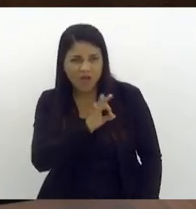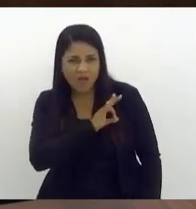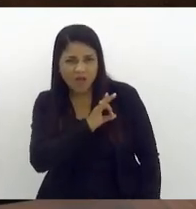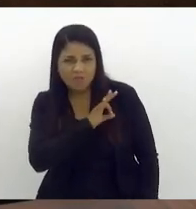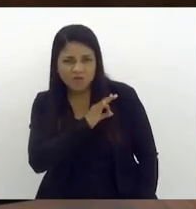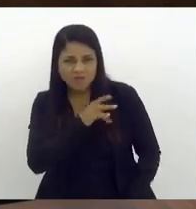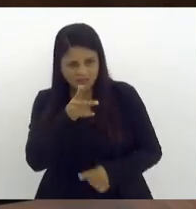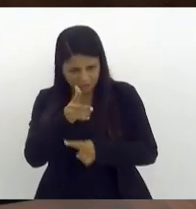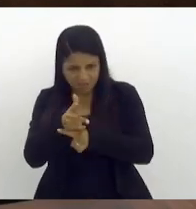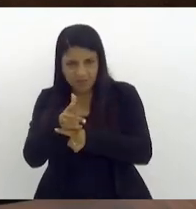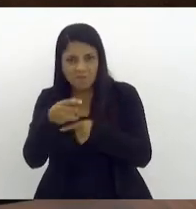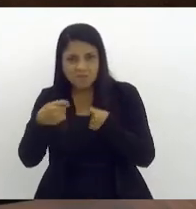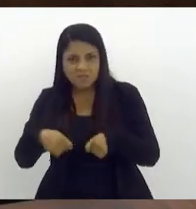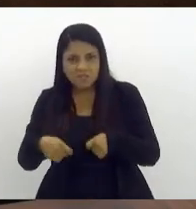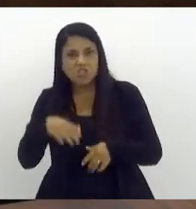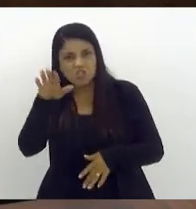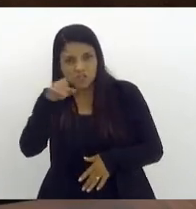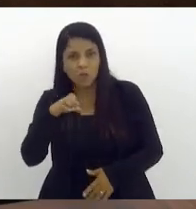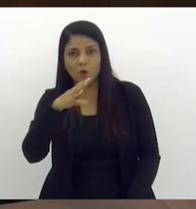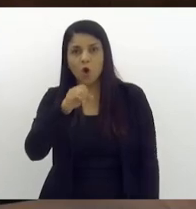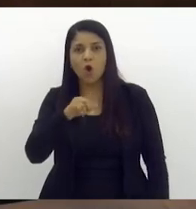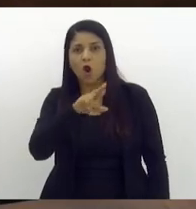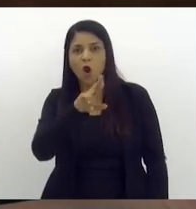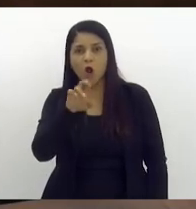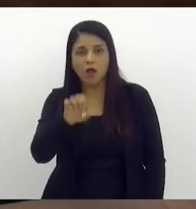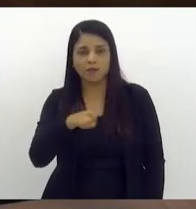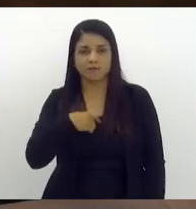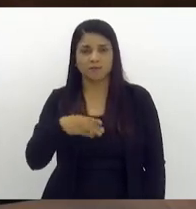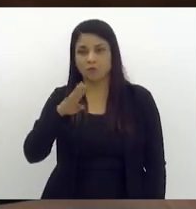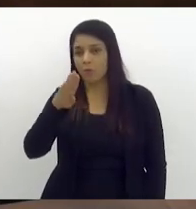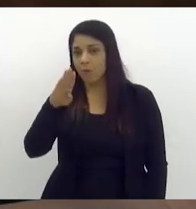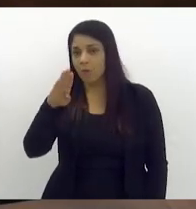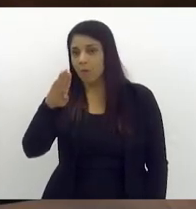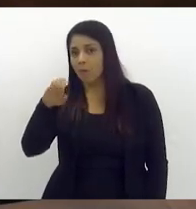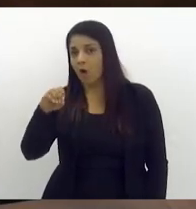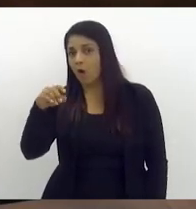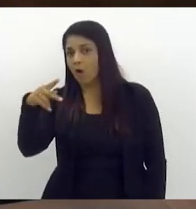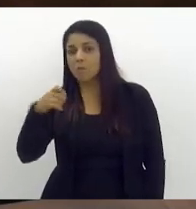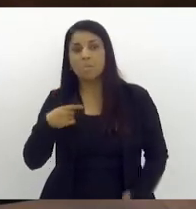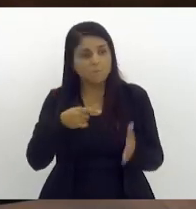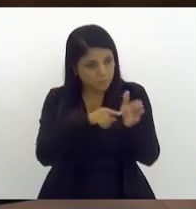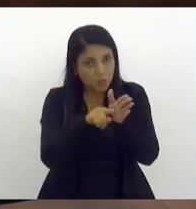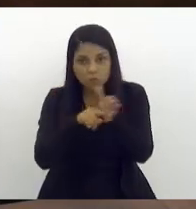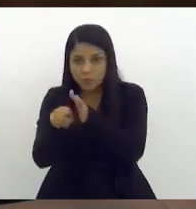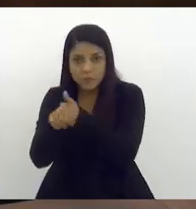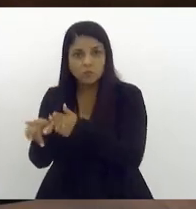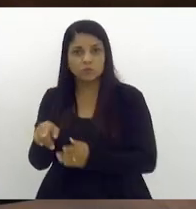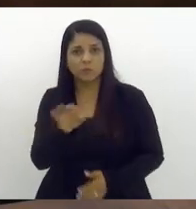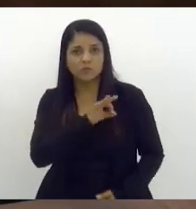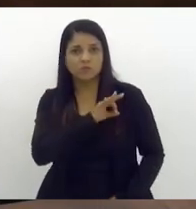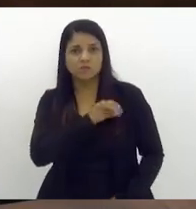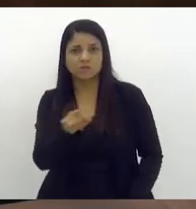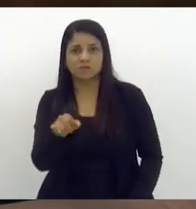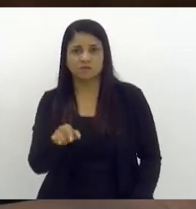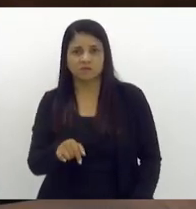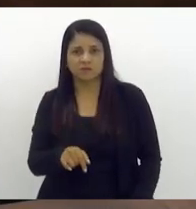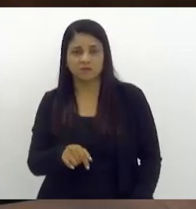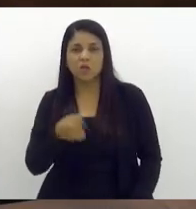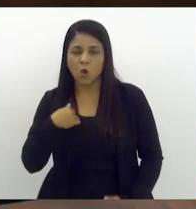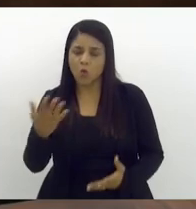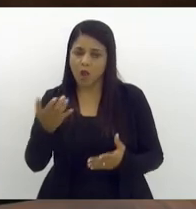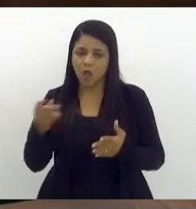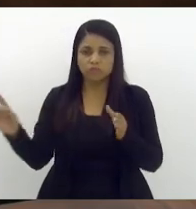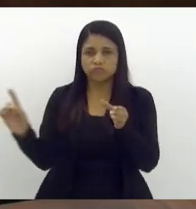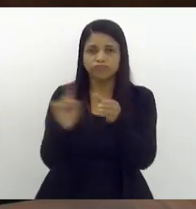câmera que não conseguem. Chama o pessoal do CORE, chama o pessoal do BOP e pergunta o que eles acham. Eu quero pedir coautoria e eu